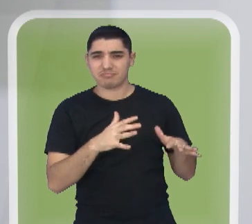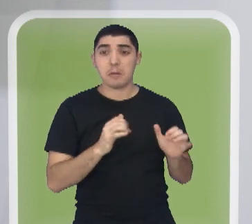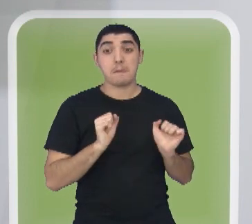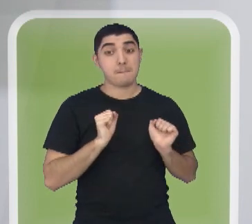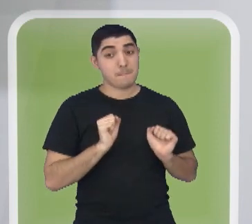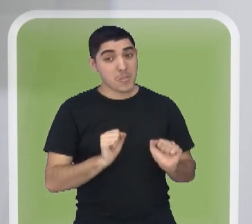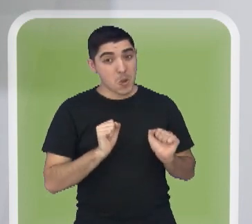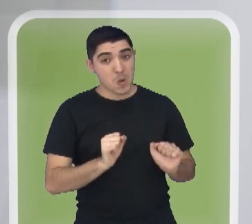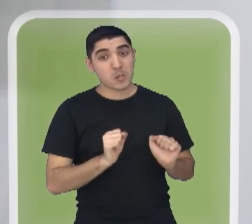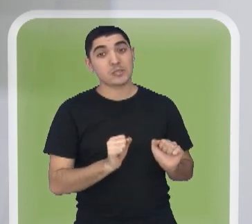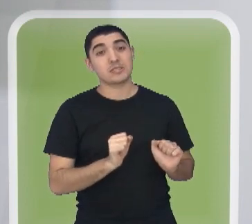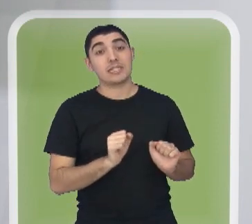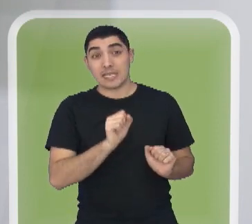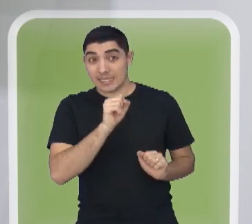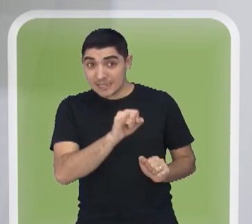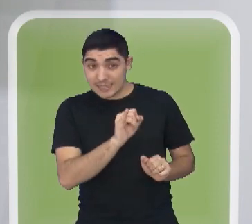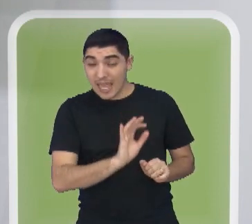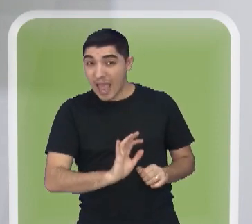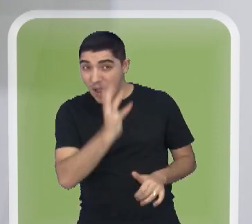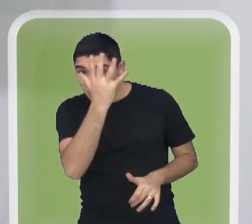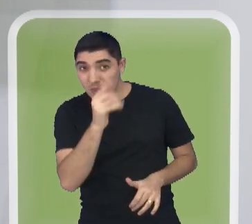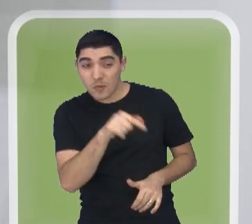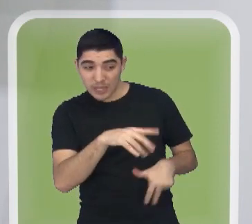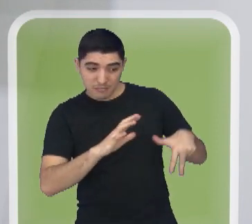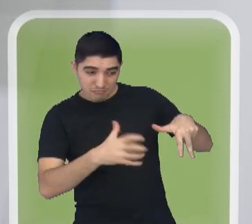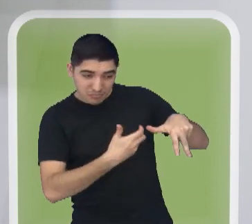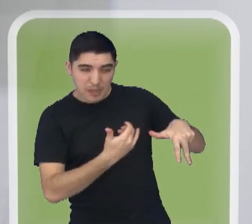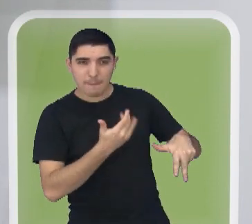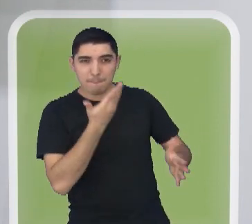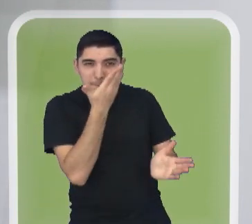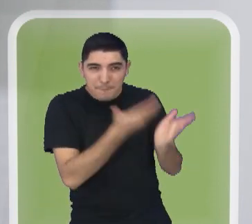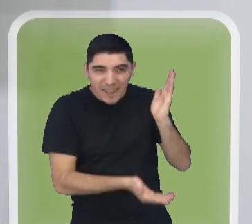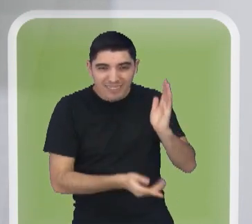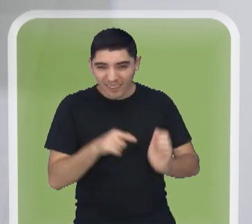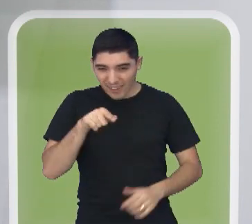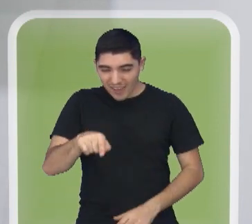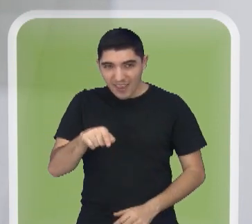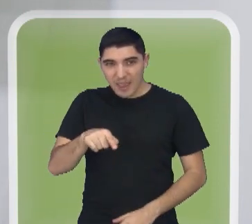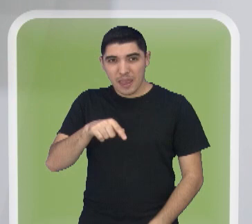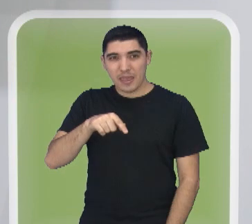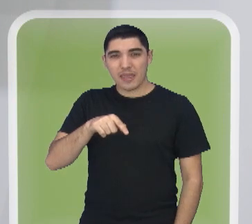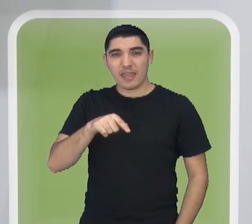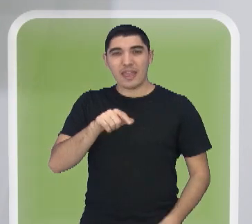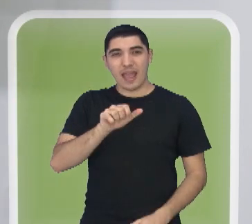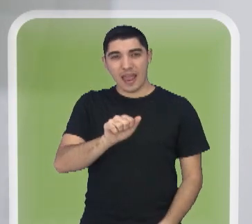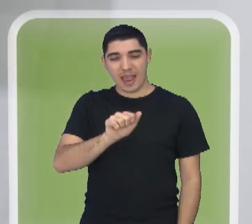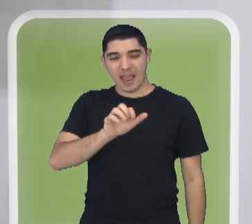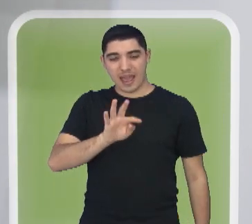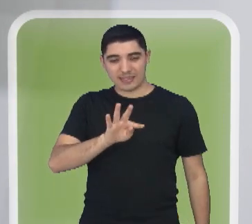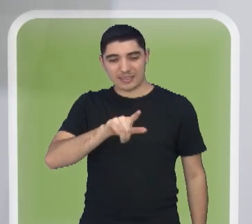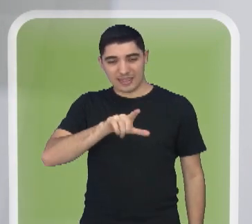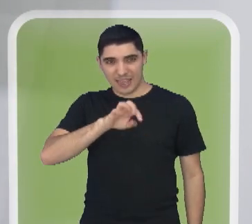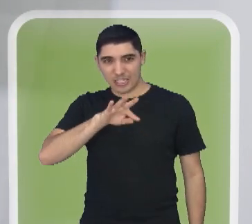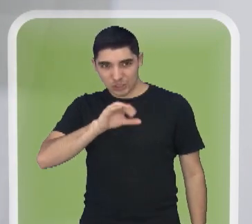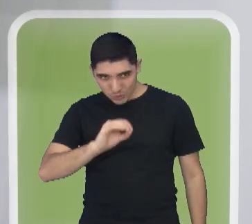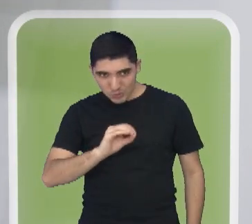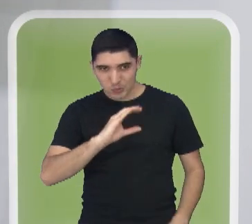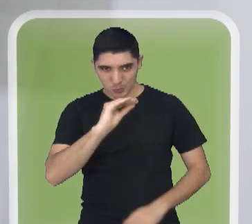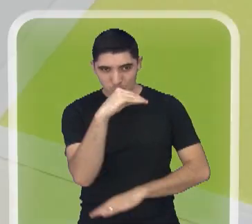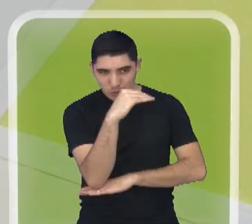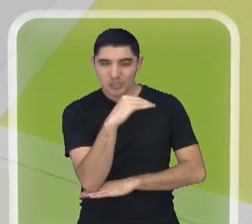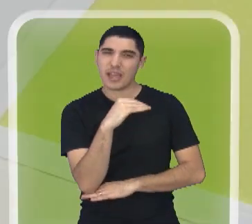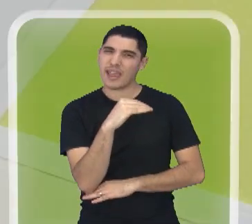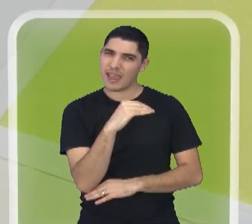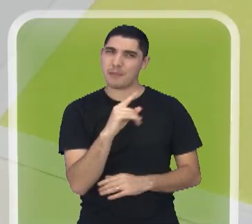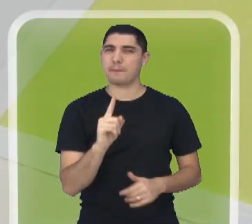Pode, assim, se acontecer do Joseense perder para o Atlético Mogi... Histórico. É histórico e vexatório